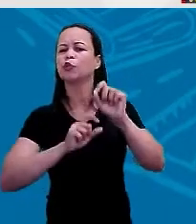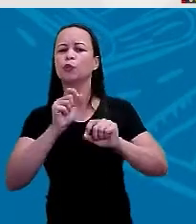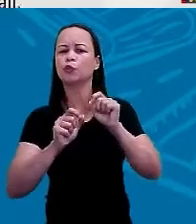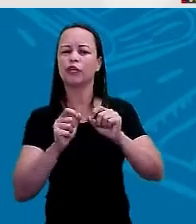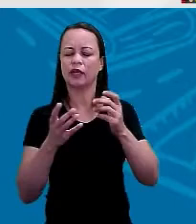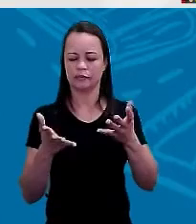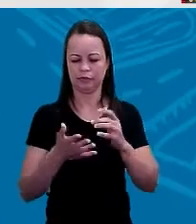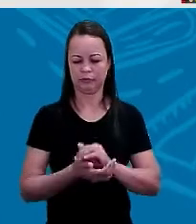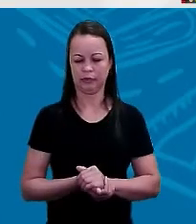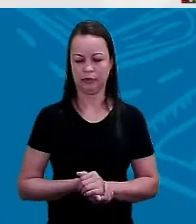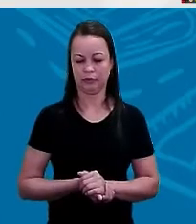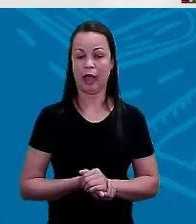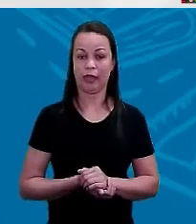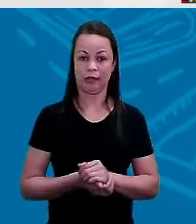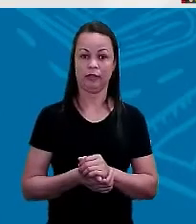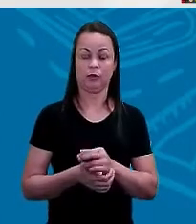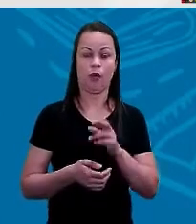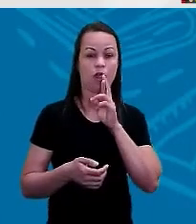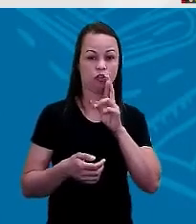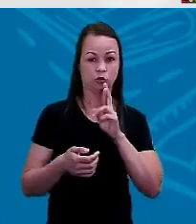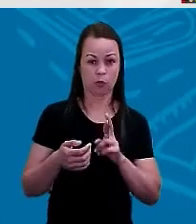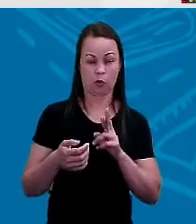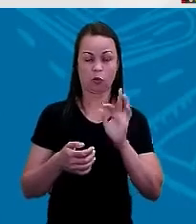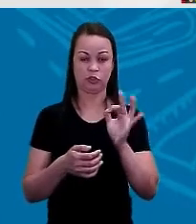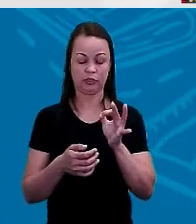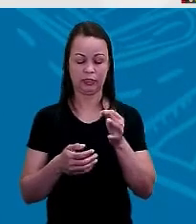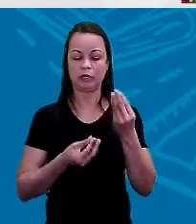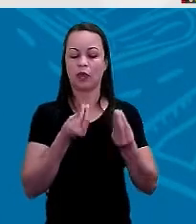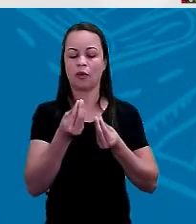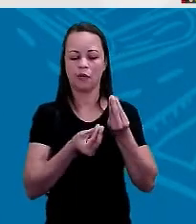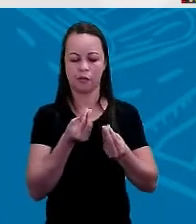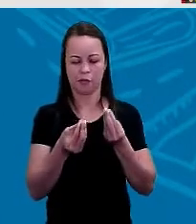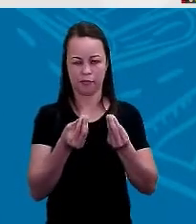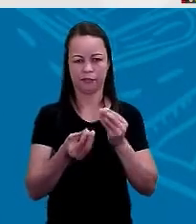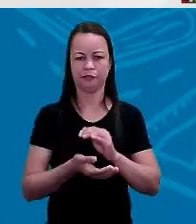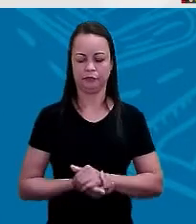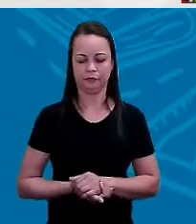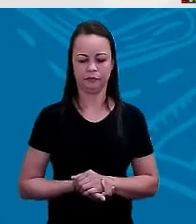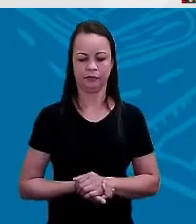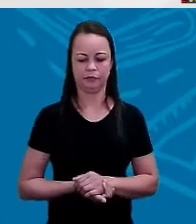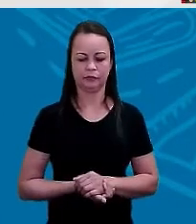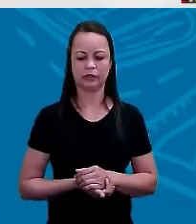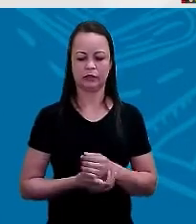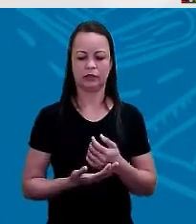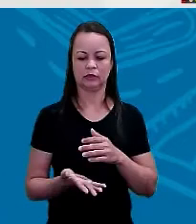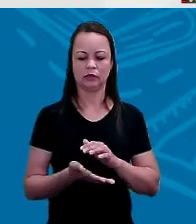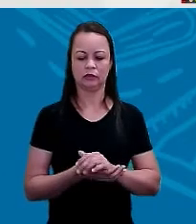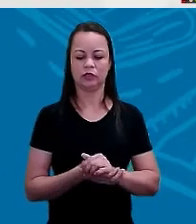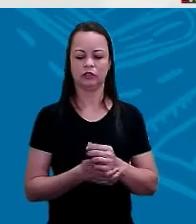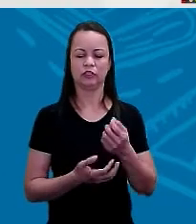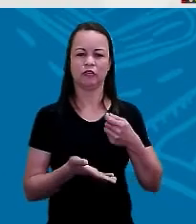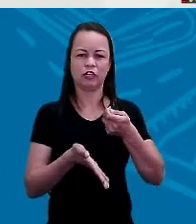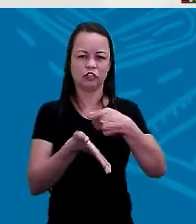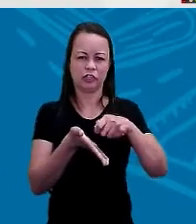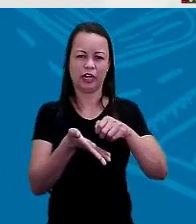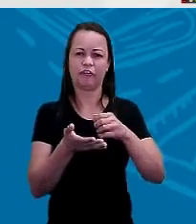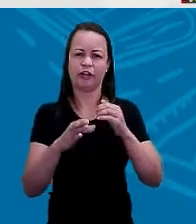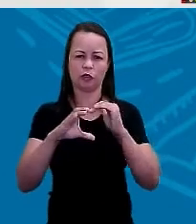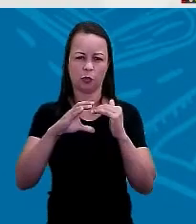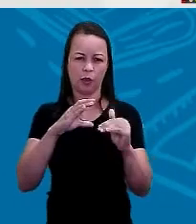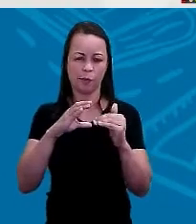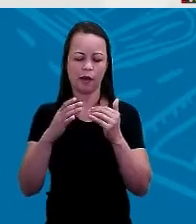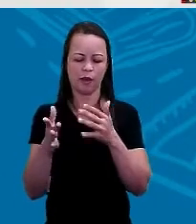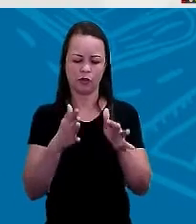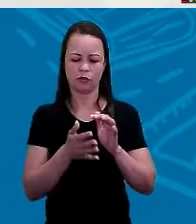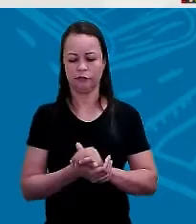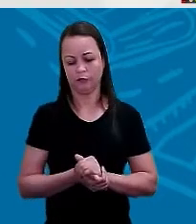Sim, eu estava. I was writing an email. Eu estava escrevendo um e-mail. Ou I am doing